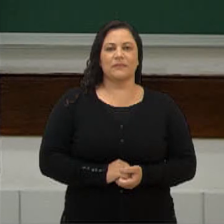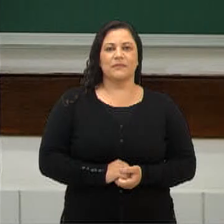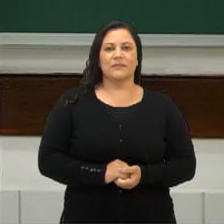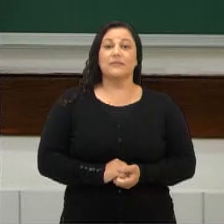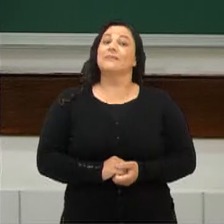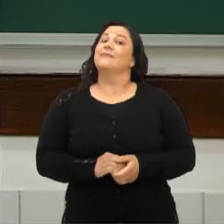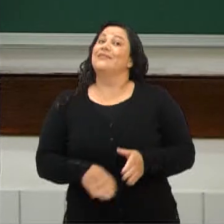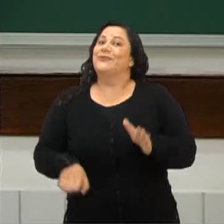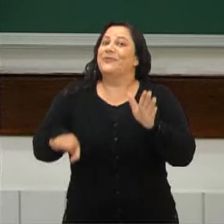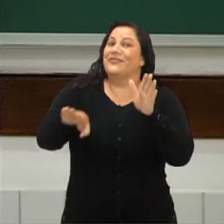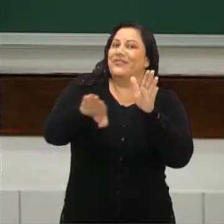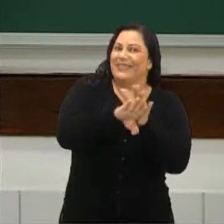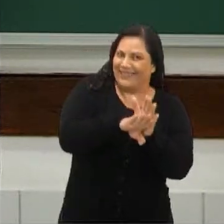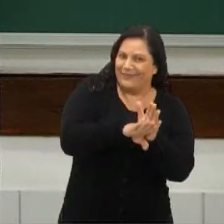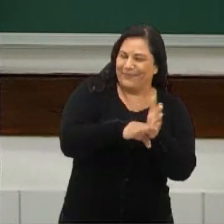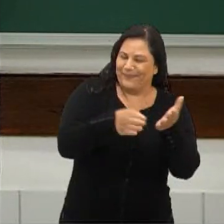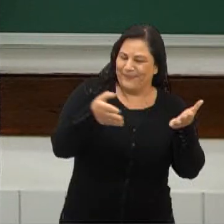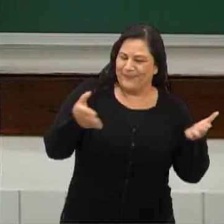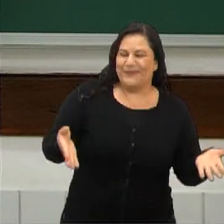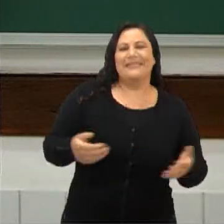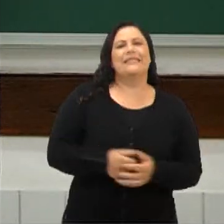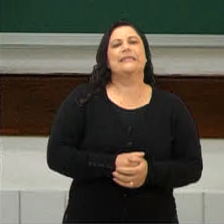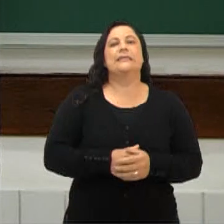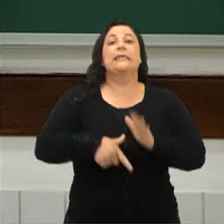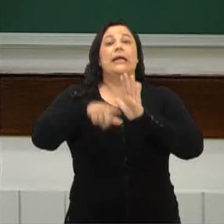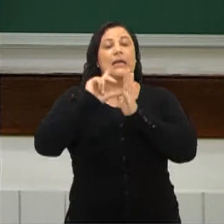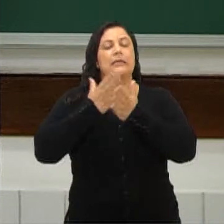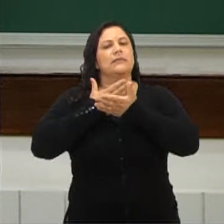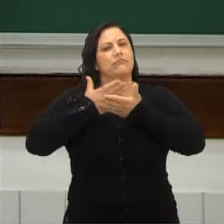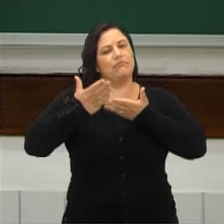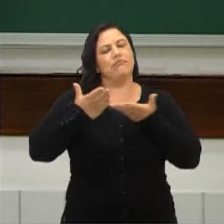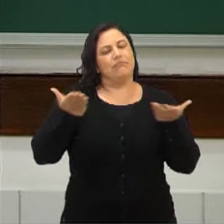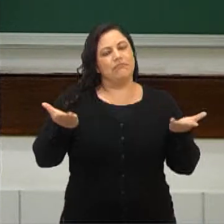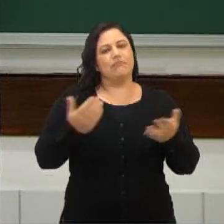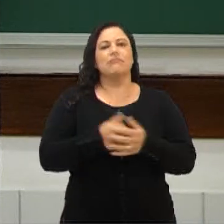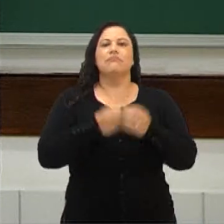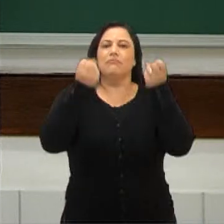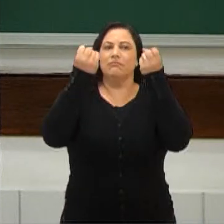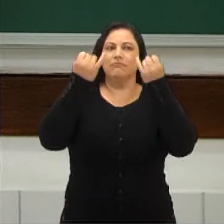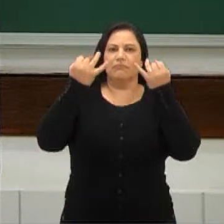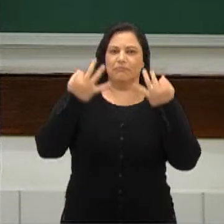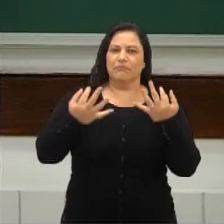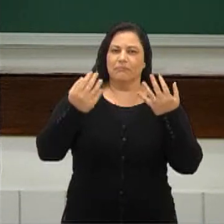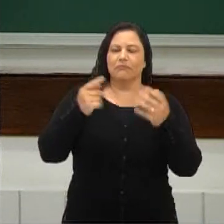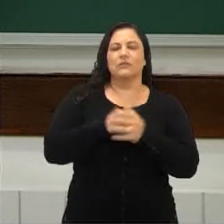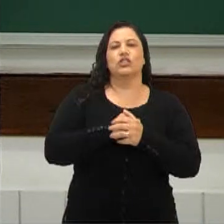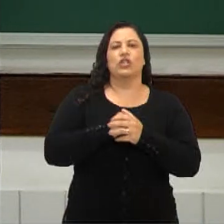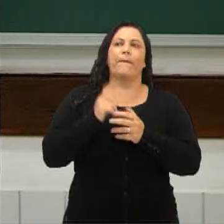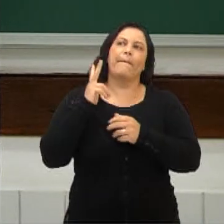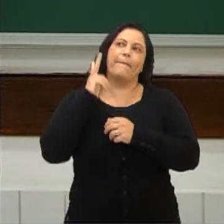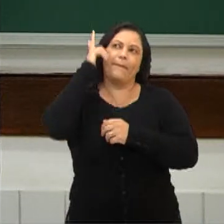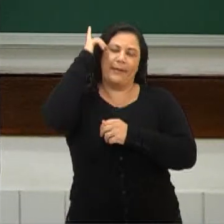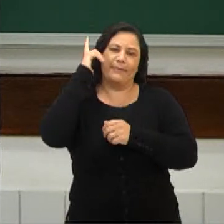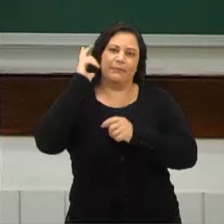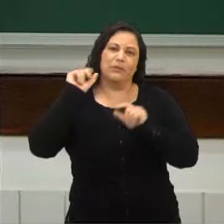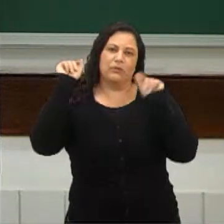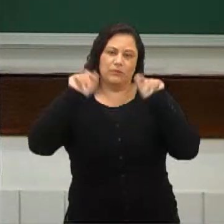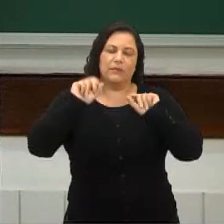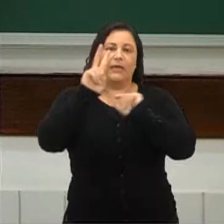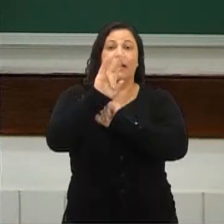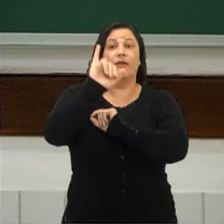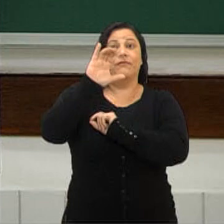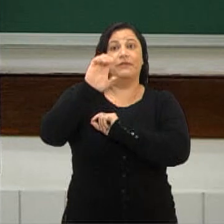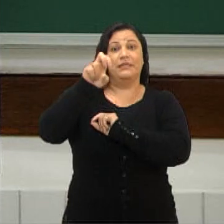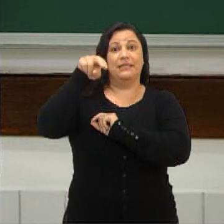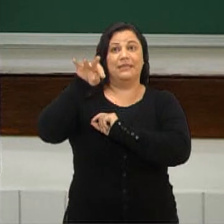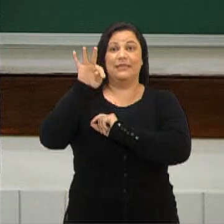Chegamos aqui, pessoal, tá? Então, assim, só para antes de falar, pessoal, eu falei aqui já as Van Gogh, todos eles eram Van Gogh, lá, Vincent Van Gogh, a gente está